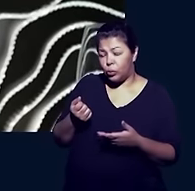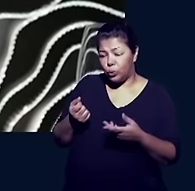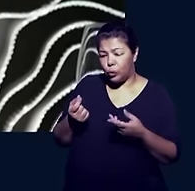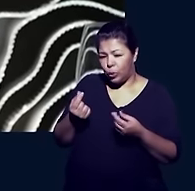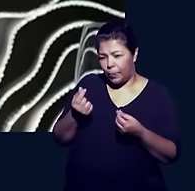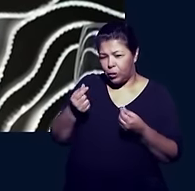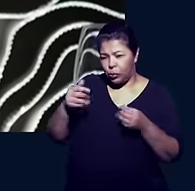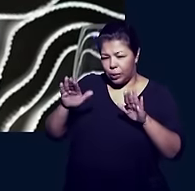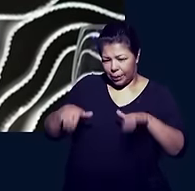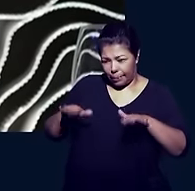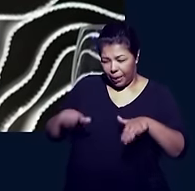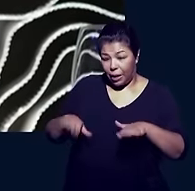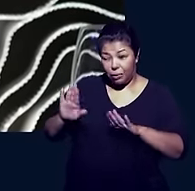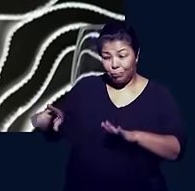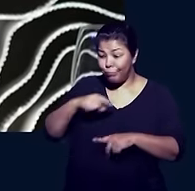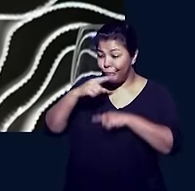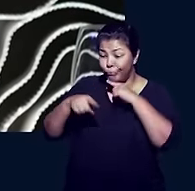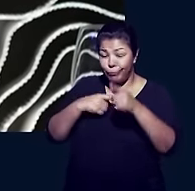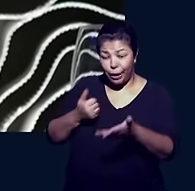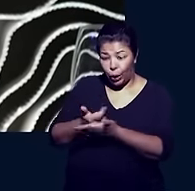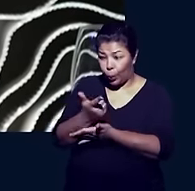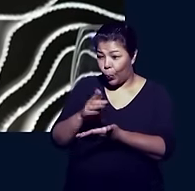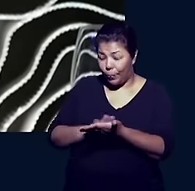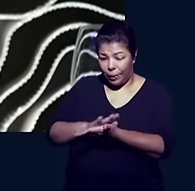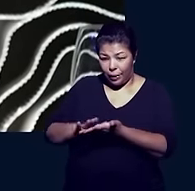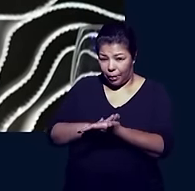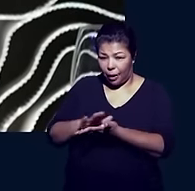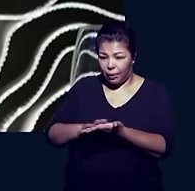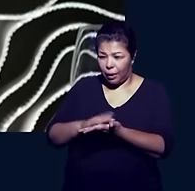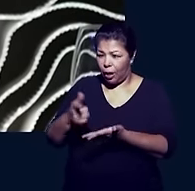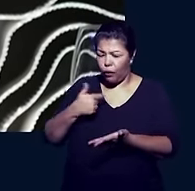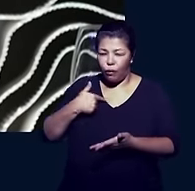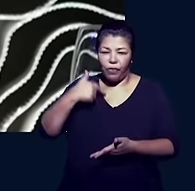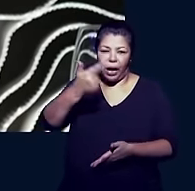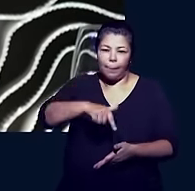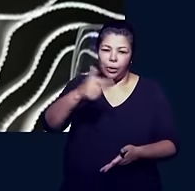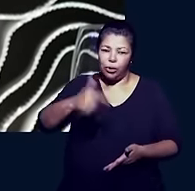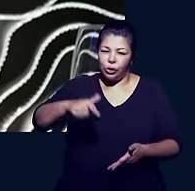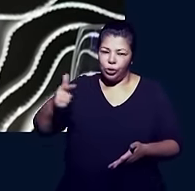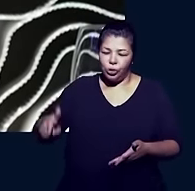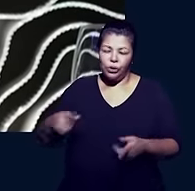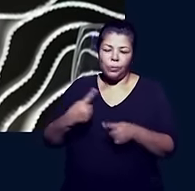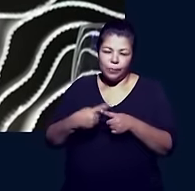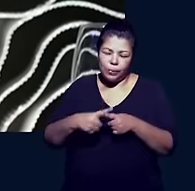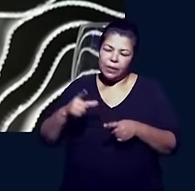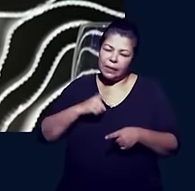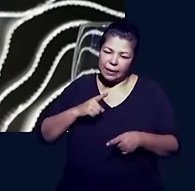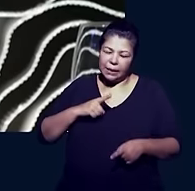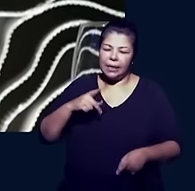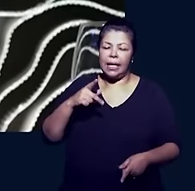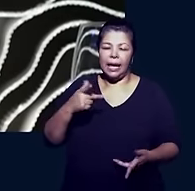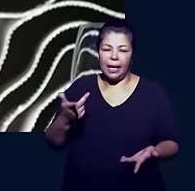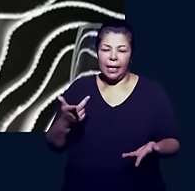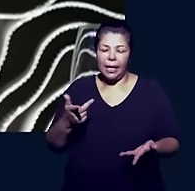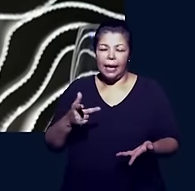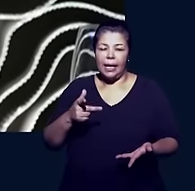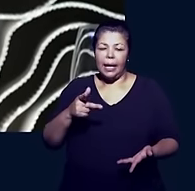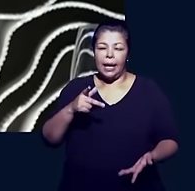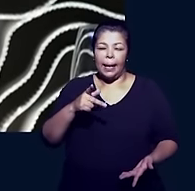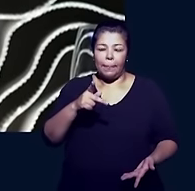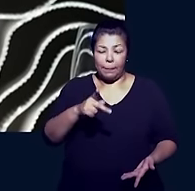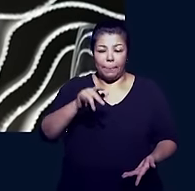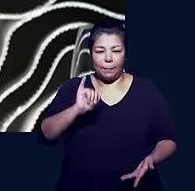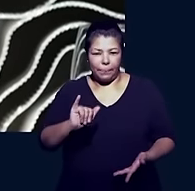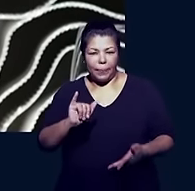agora é verdade FAB Acho que até assim não vou ficar repetindo aqui todo mundo sabe que é o pi mais baixo nos últimos 25 anos a bolsa nunca